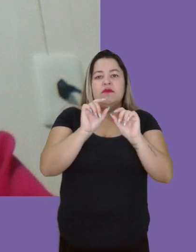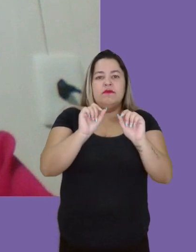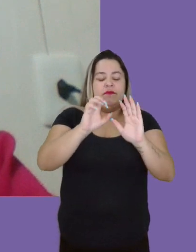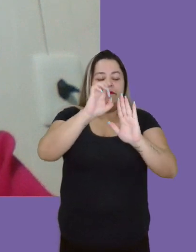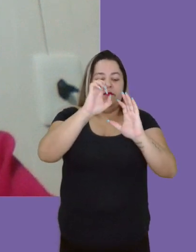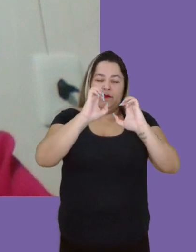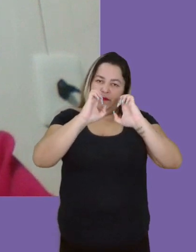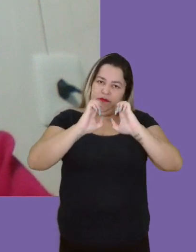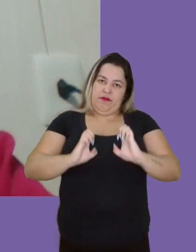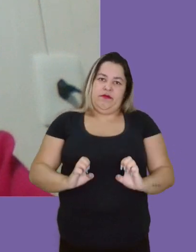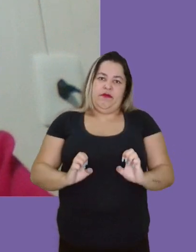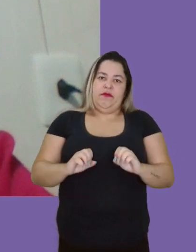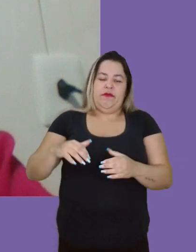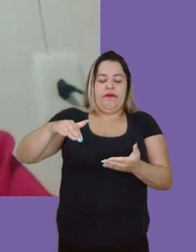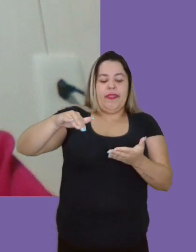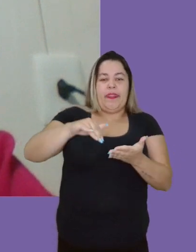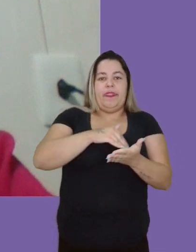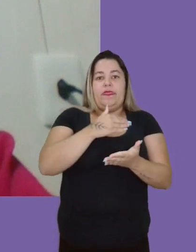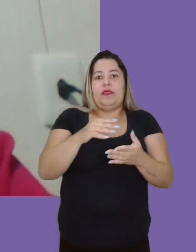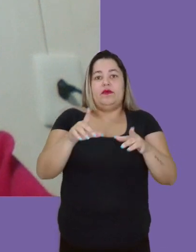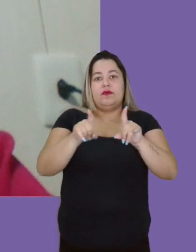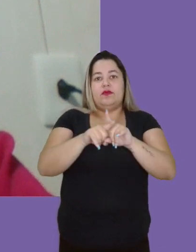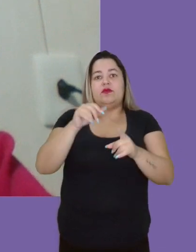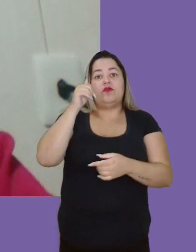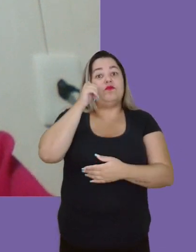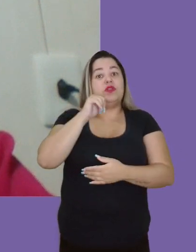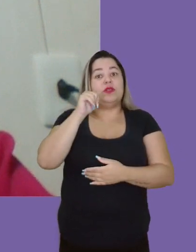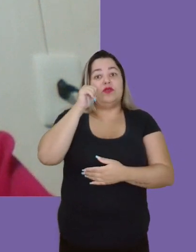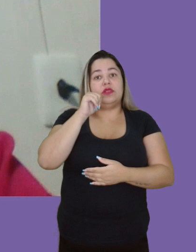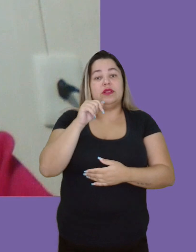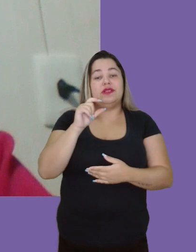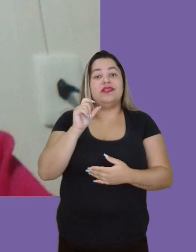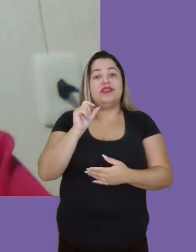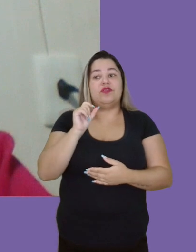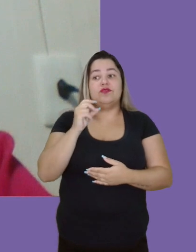Ética, a Secretaria de Mulheres, desde